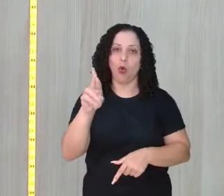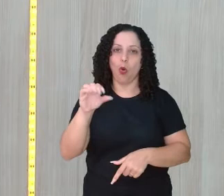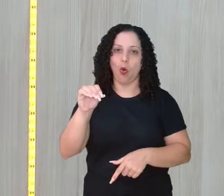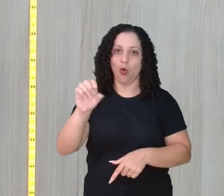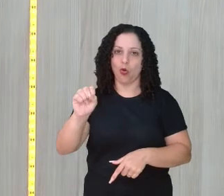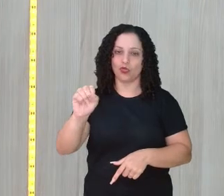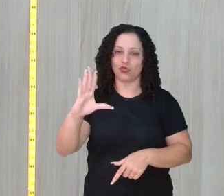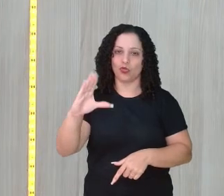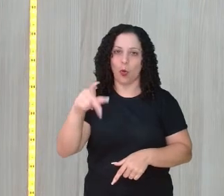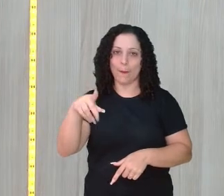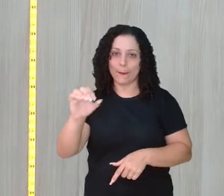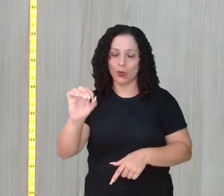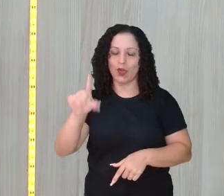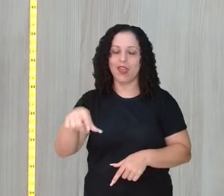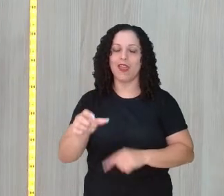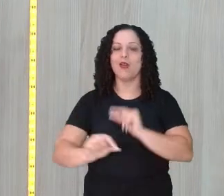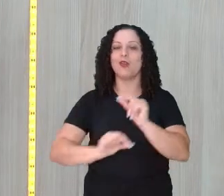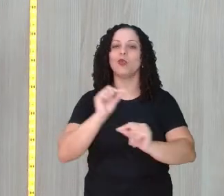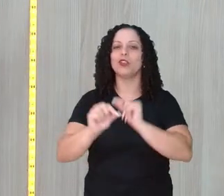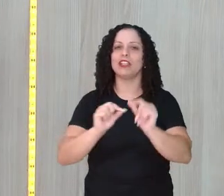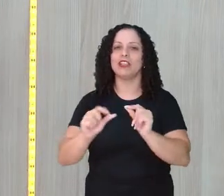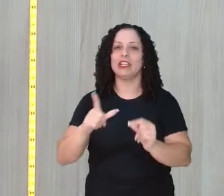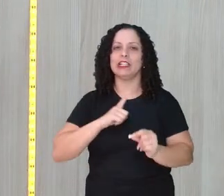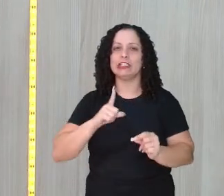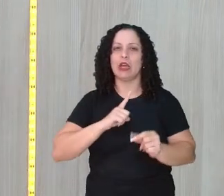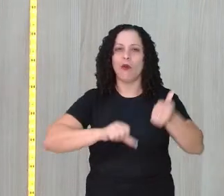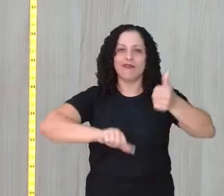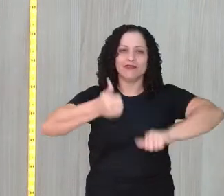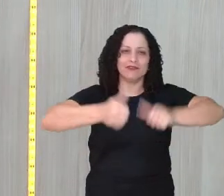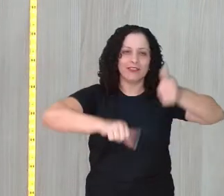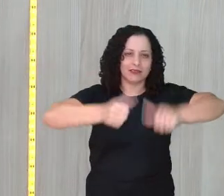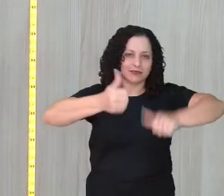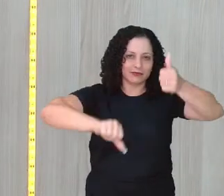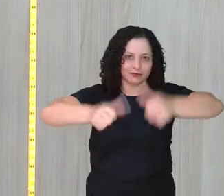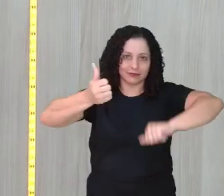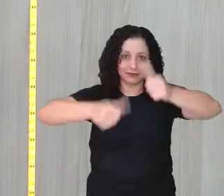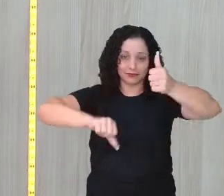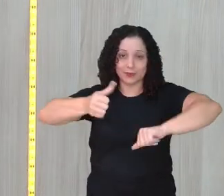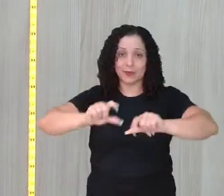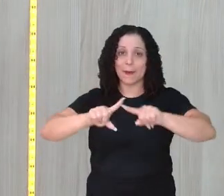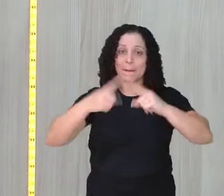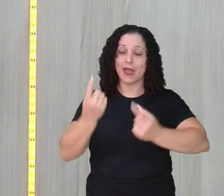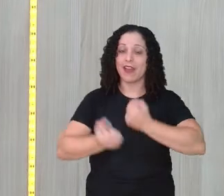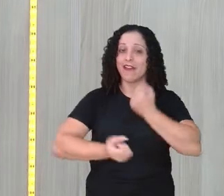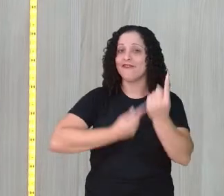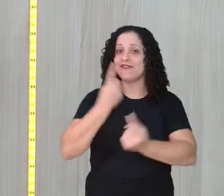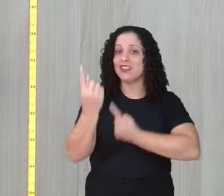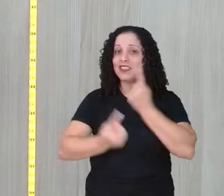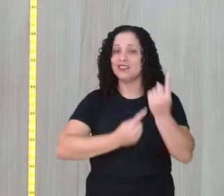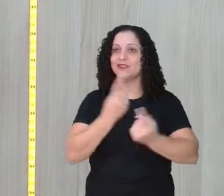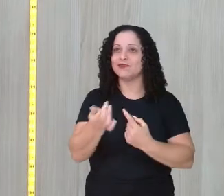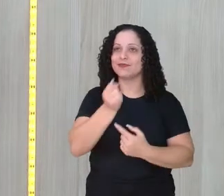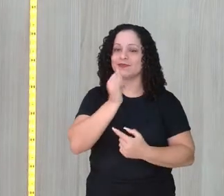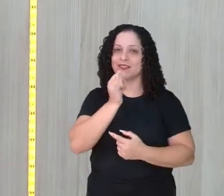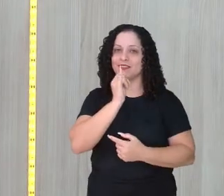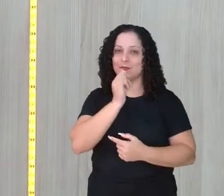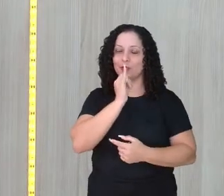Porque ele vai fazer uma predição. Mas, por vezes, a prova coloca, por exemplo,